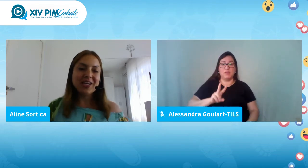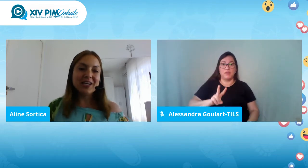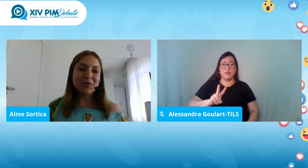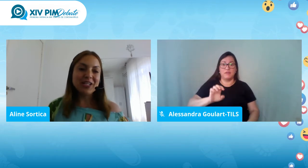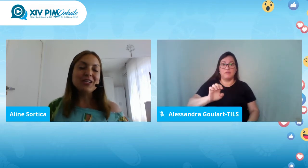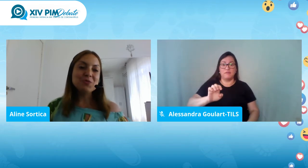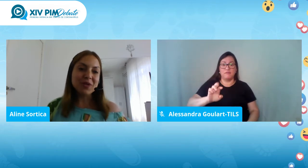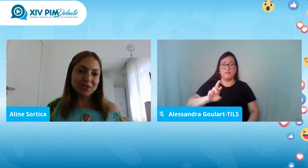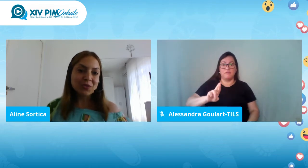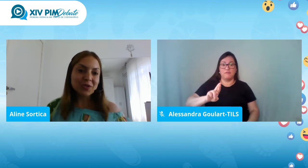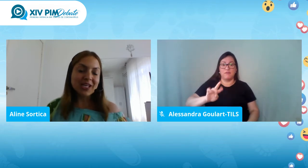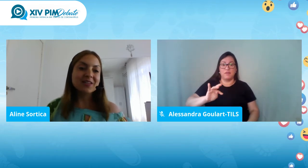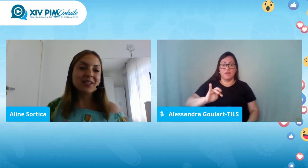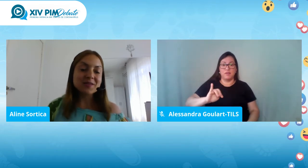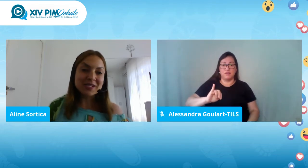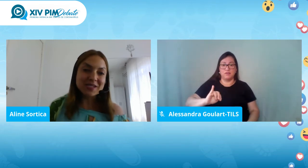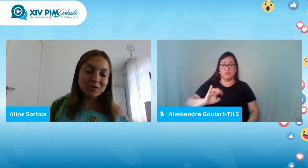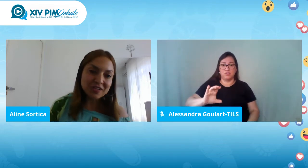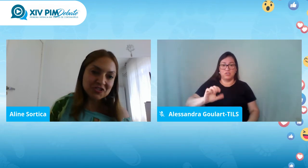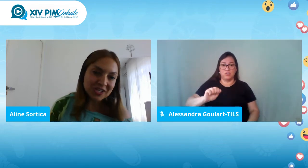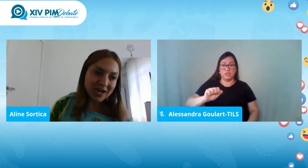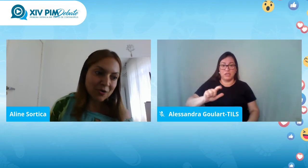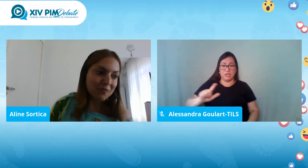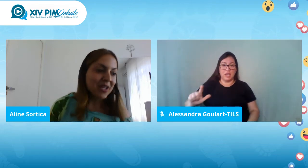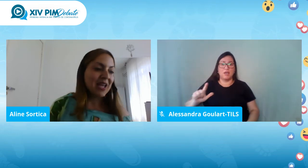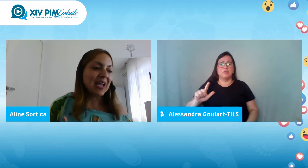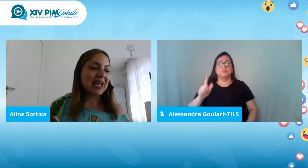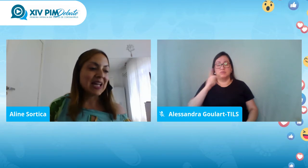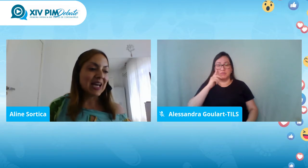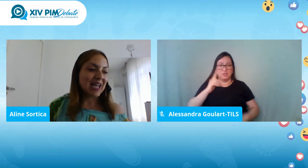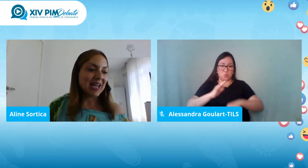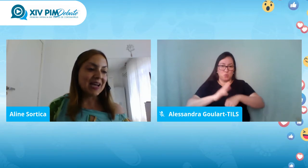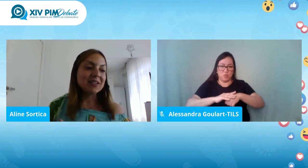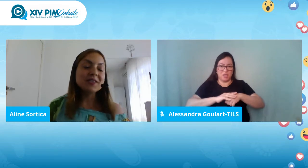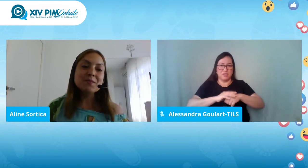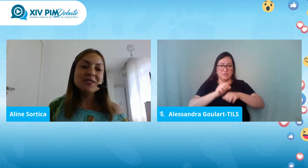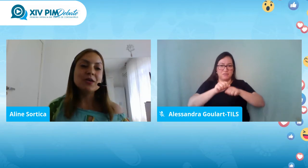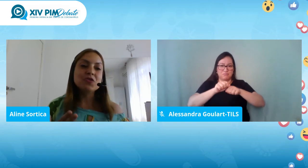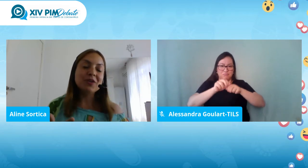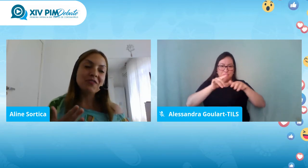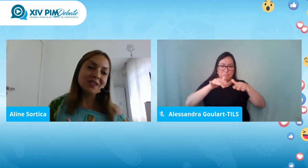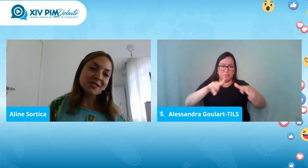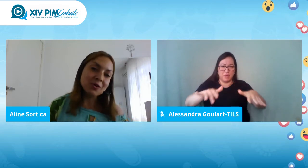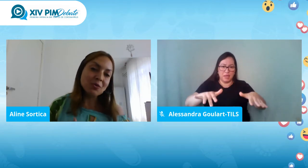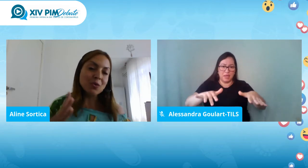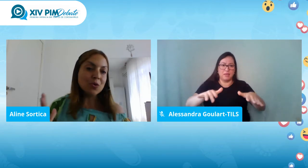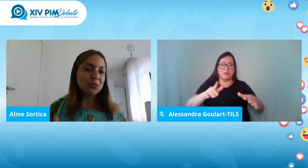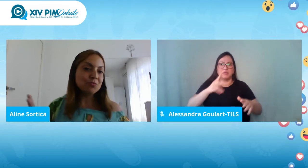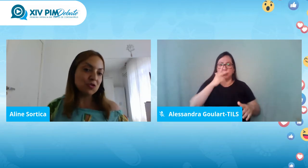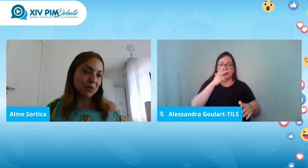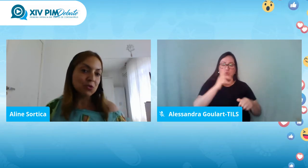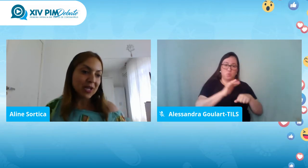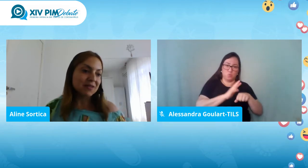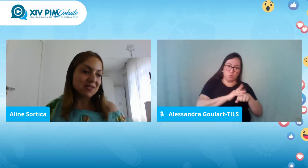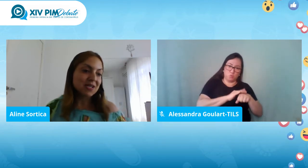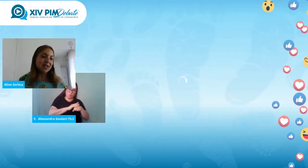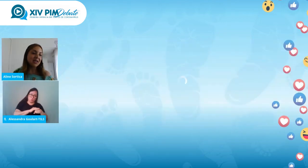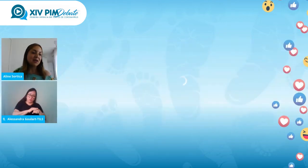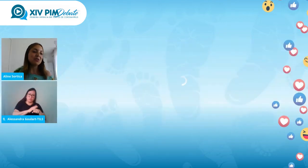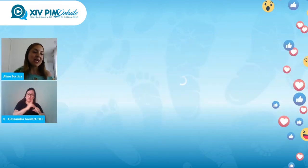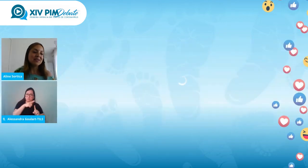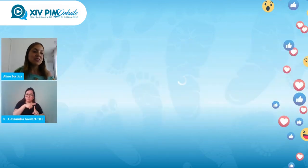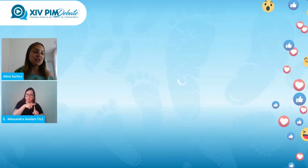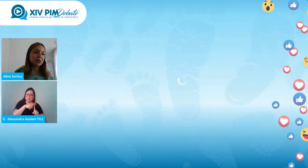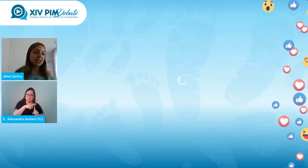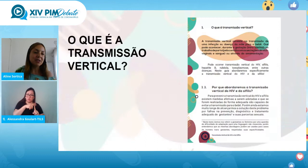ter o entendimento, né, que a transmissão vertical, ela é a transmissão de uma infecção ou de uma doença, né,